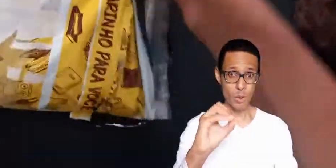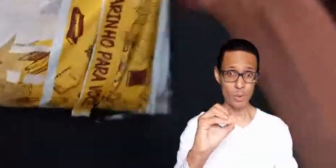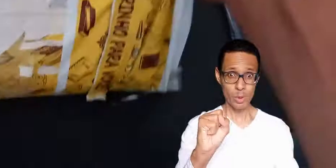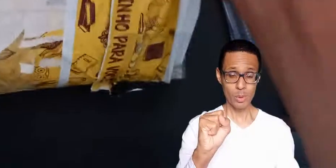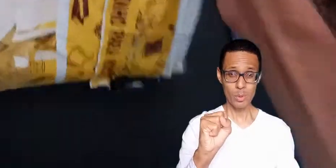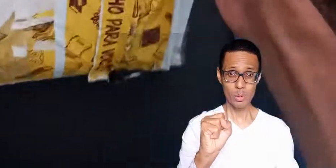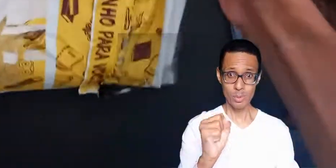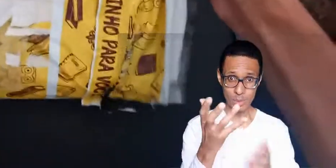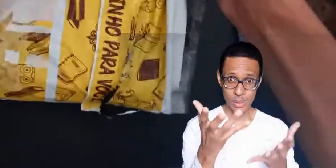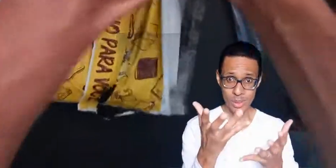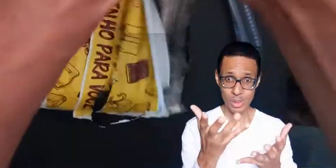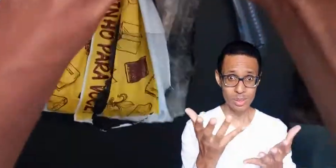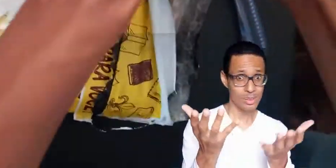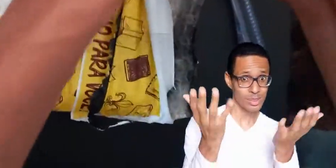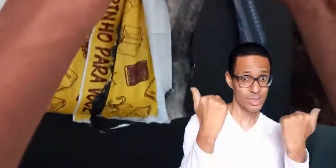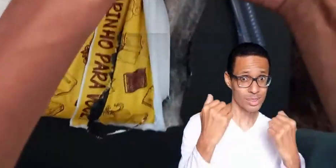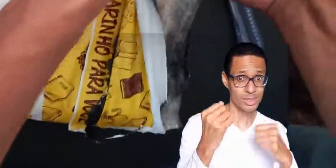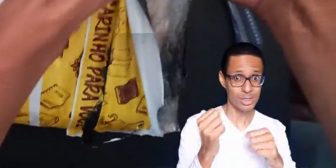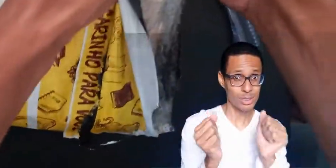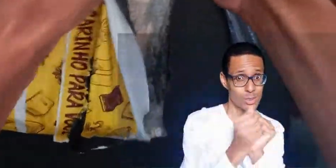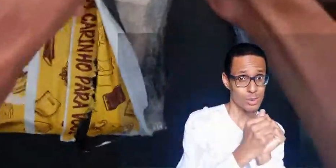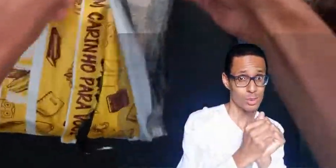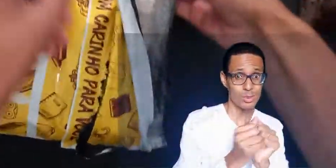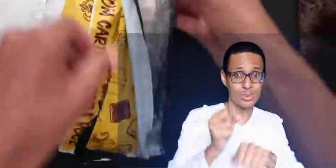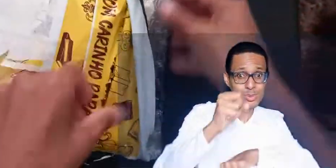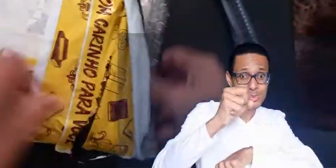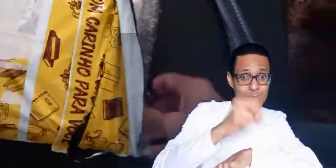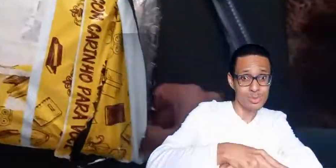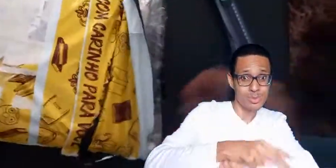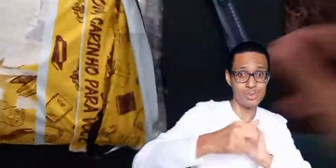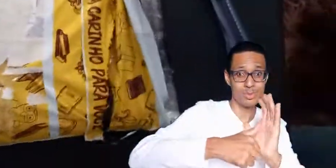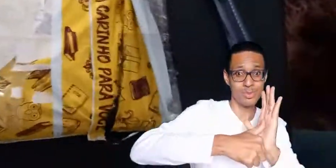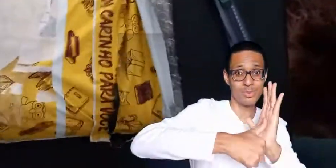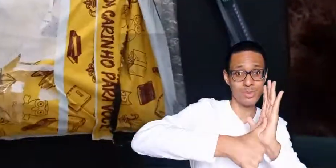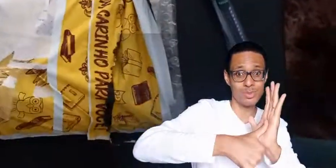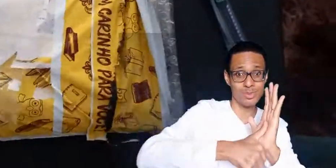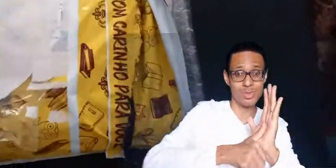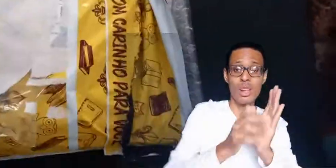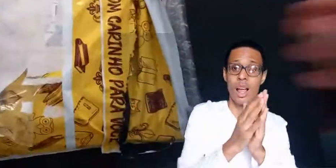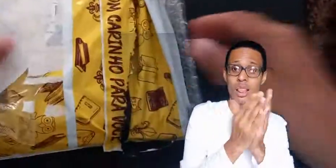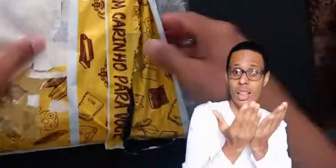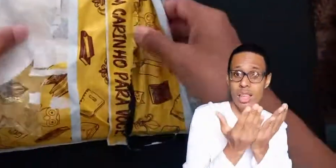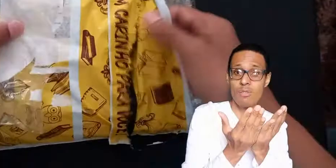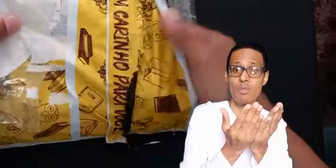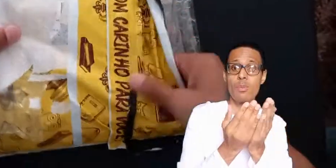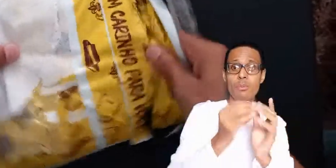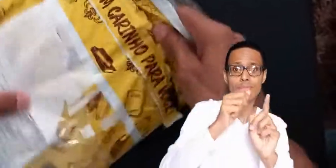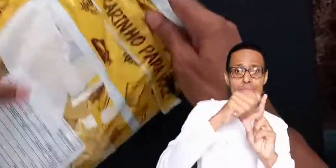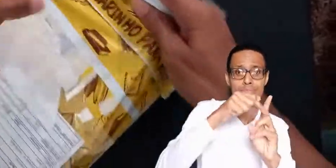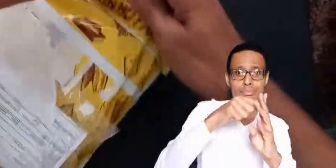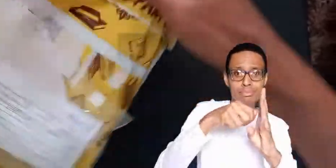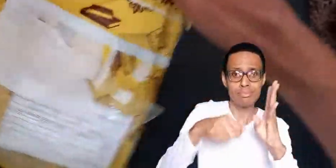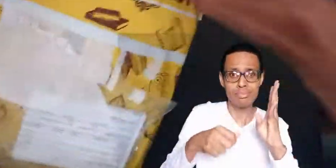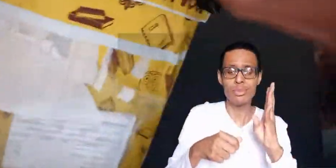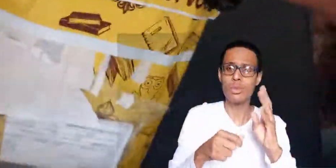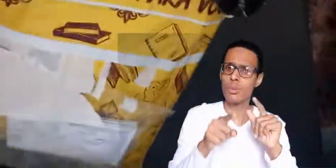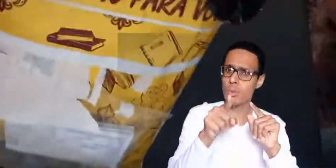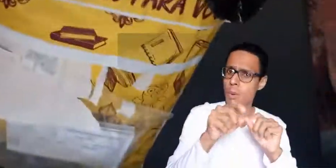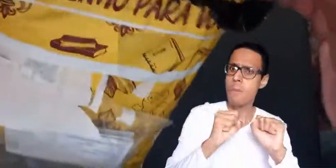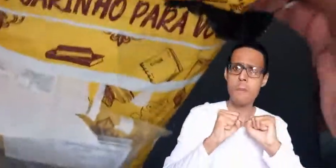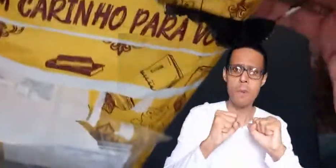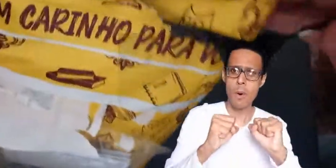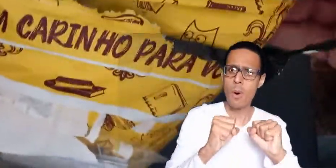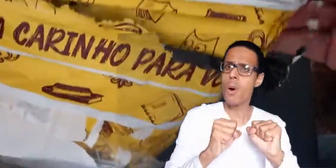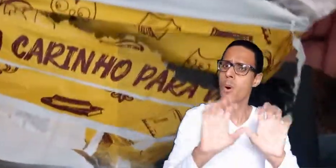tornar um membro, um parabólico do clube. O link vai estar na descrição e você pode